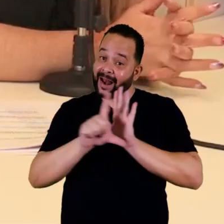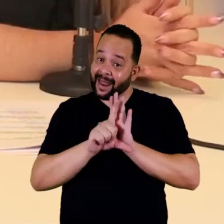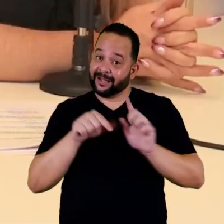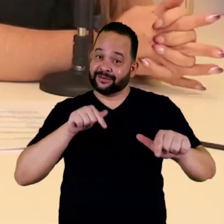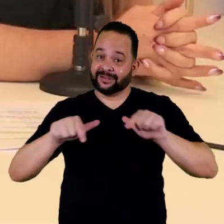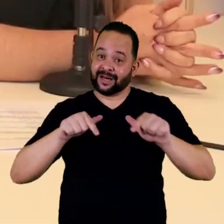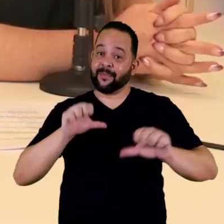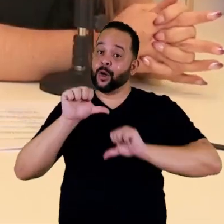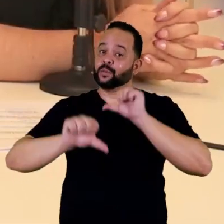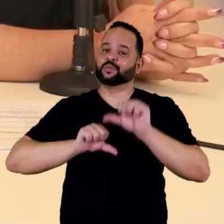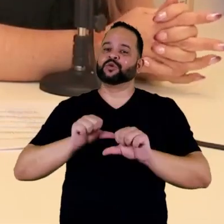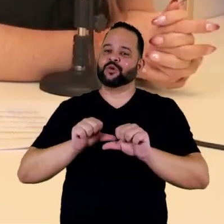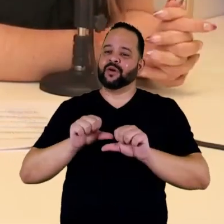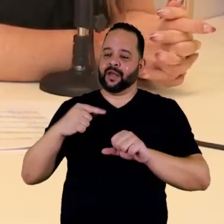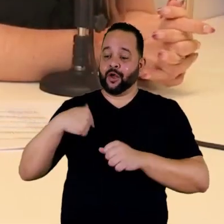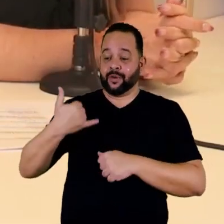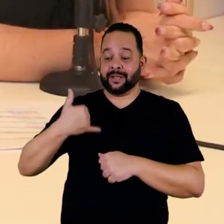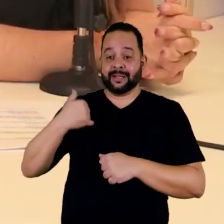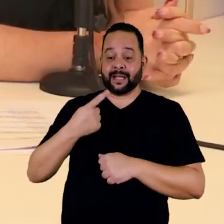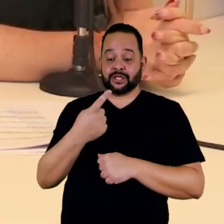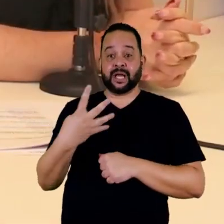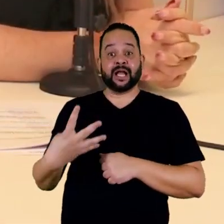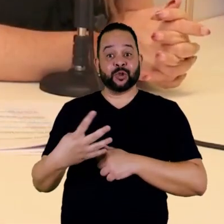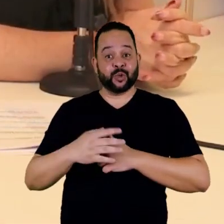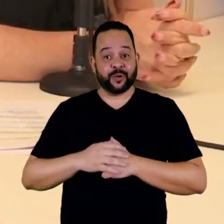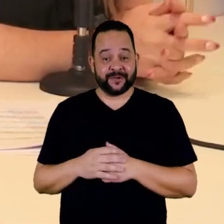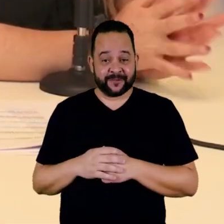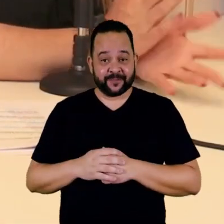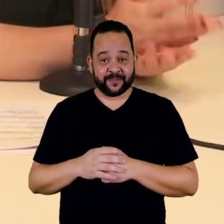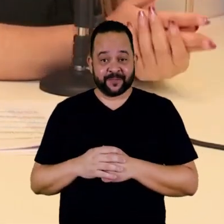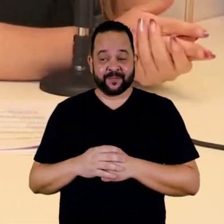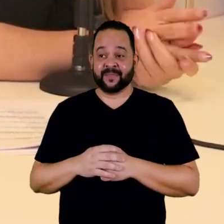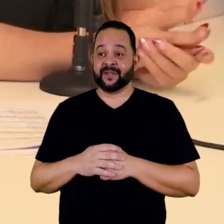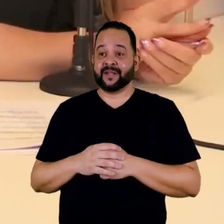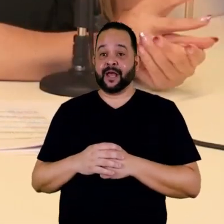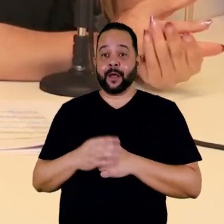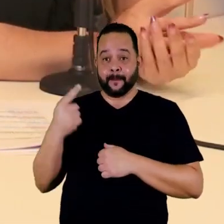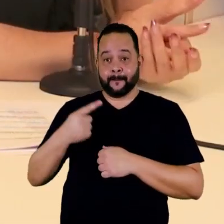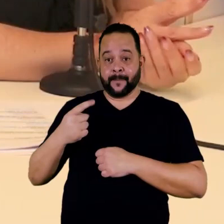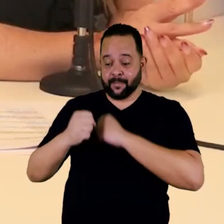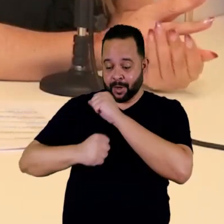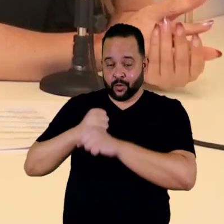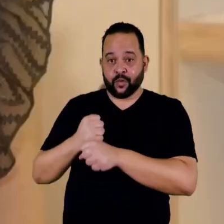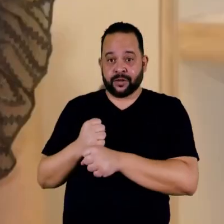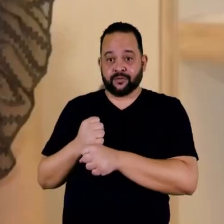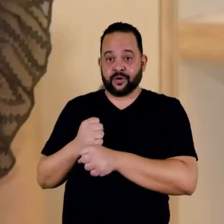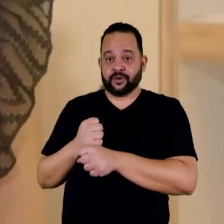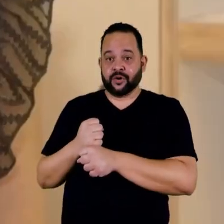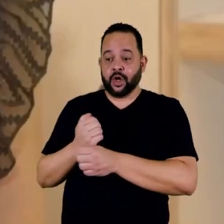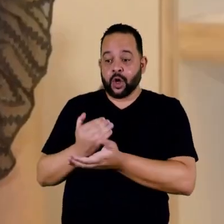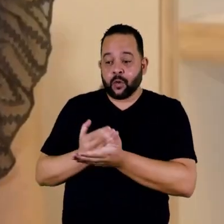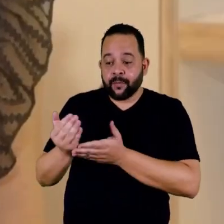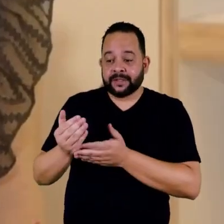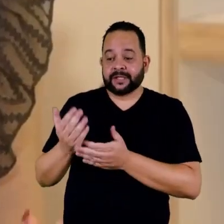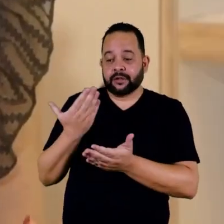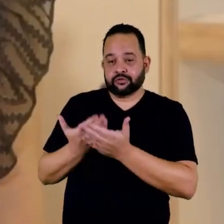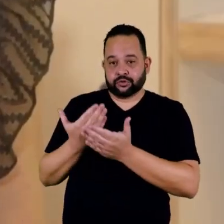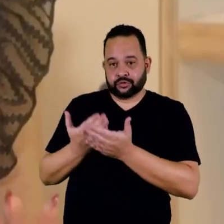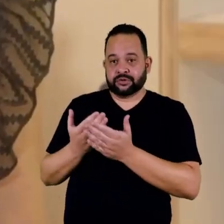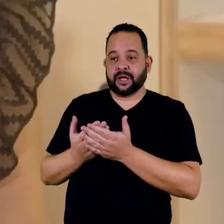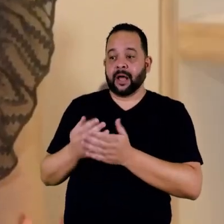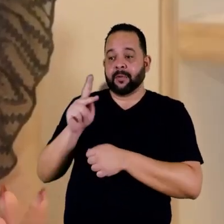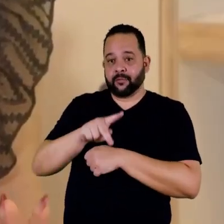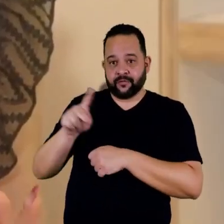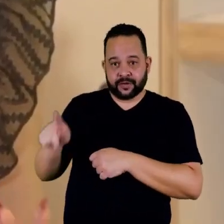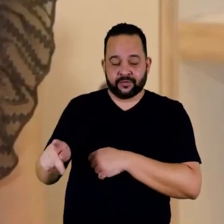legislação mudou eu tinha 14 anos e aí logo no primeiro ano do magistério quando eu entrei no primeiro ano eu